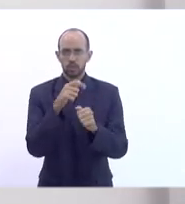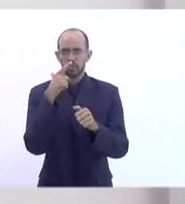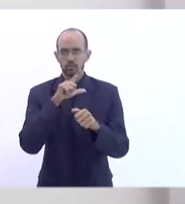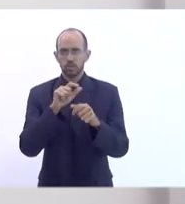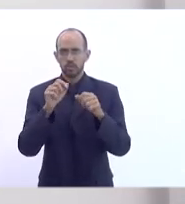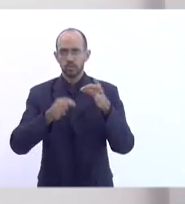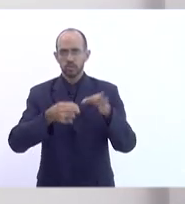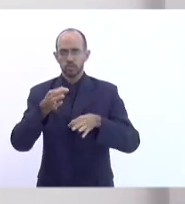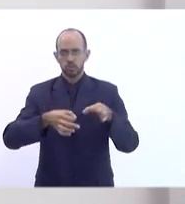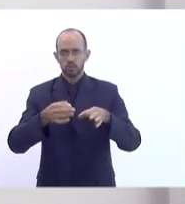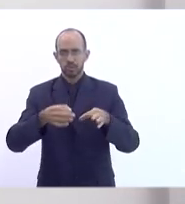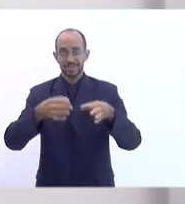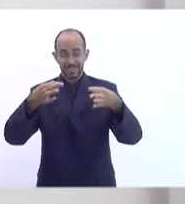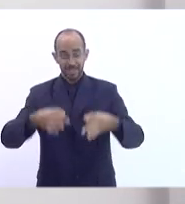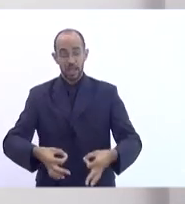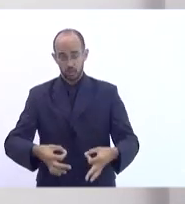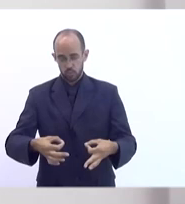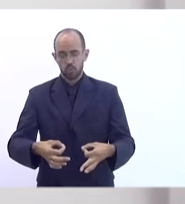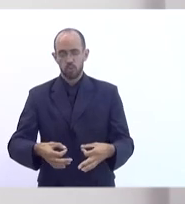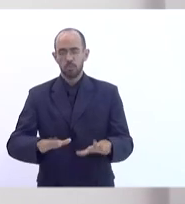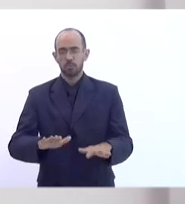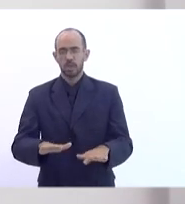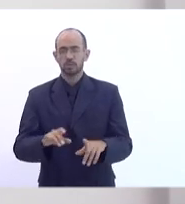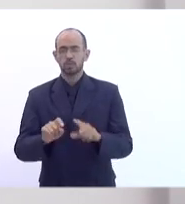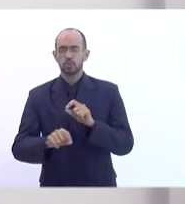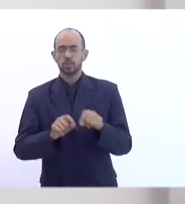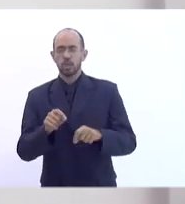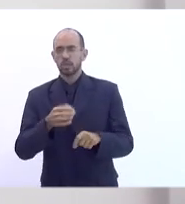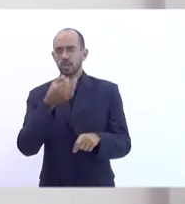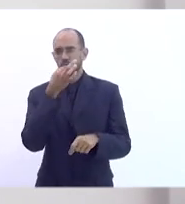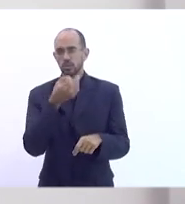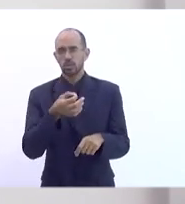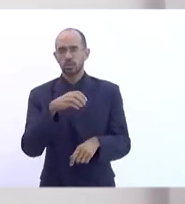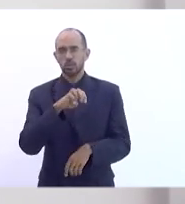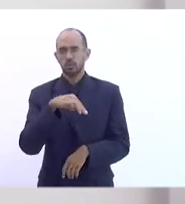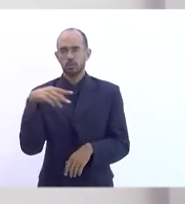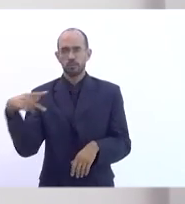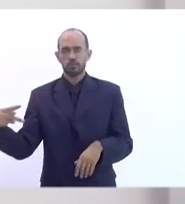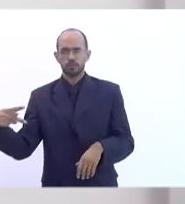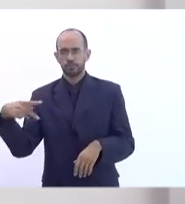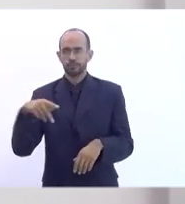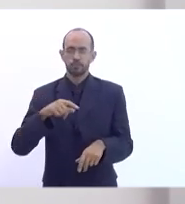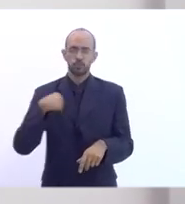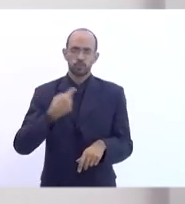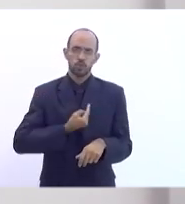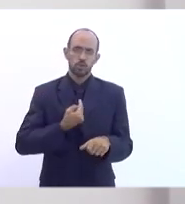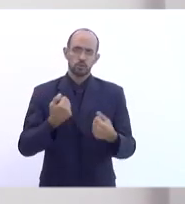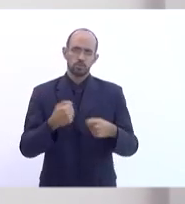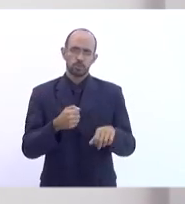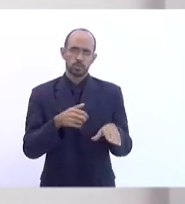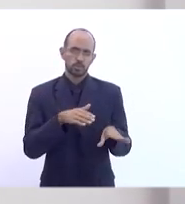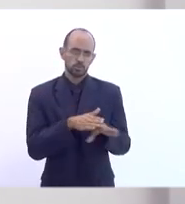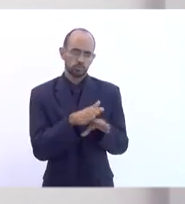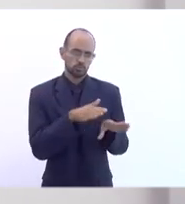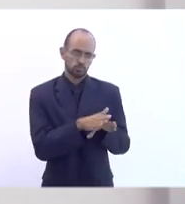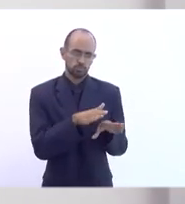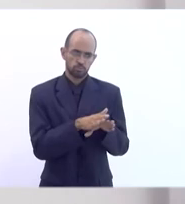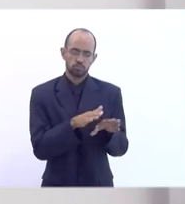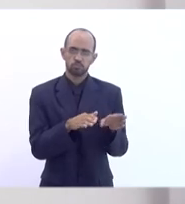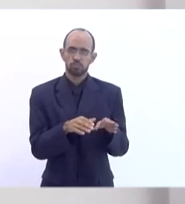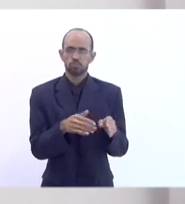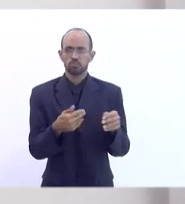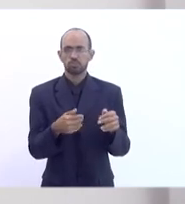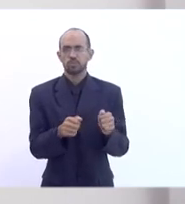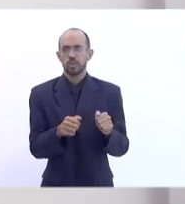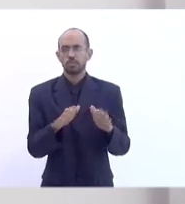da melhor forma possível mas essa recomendação do Ministério Público nós temos que destruir ainda tá